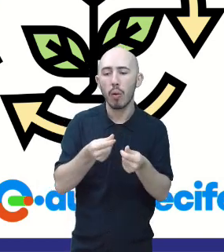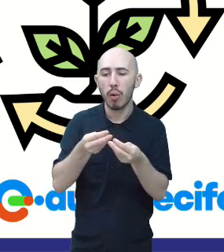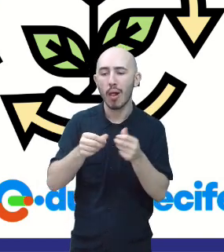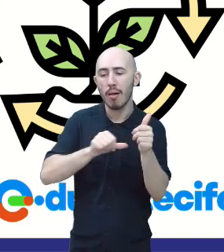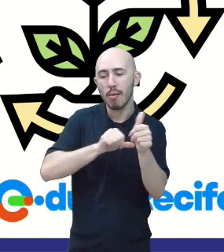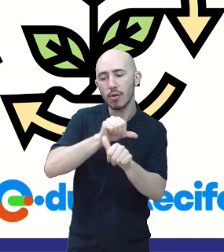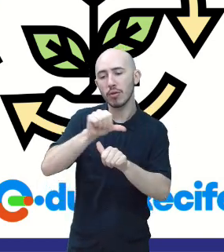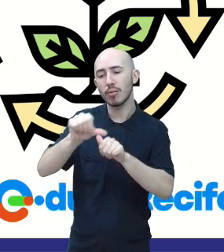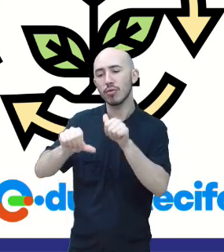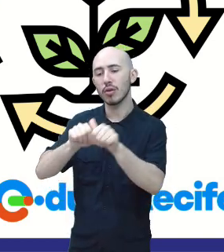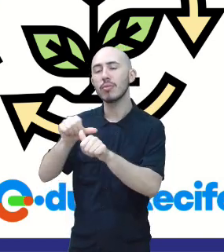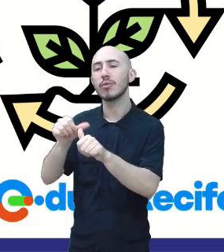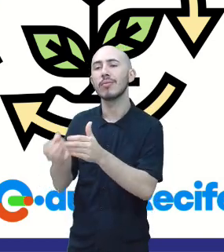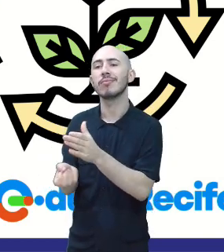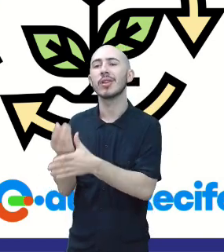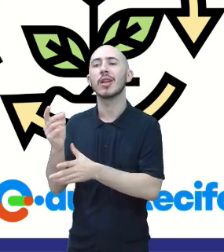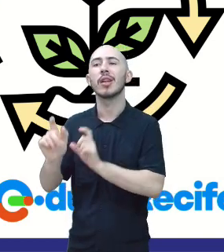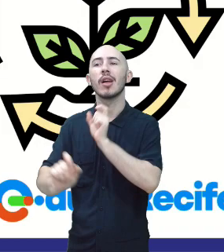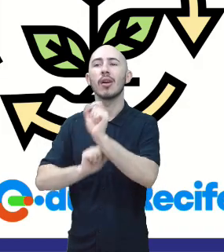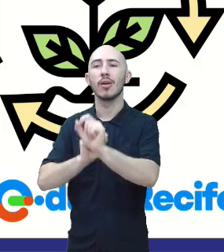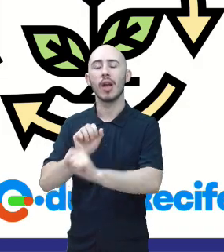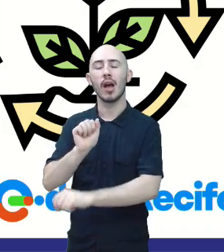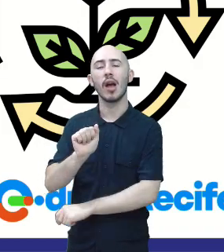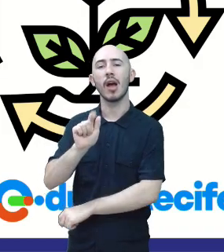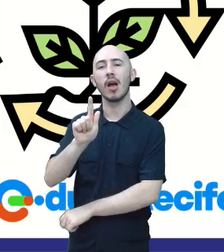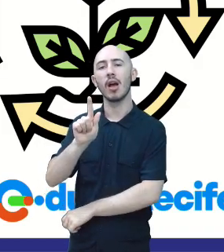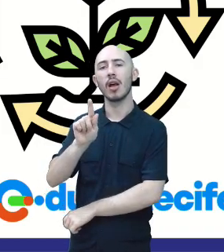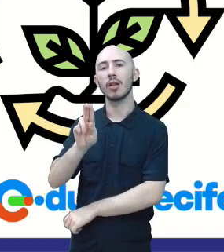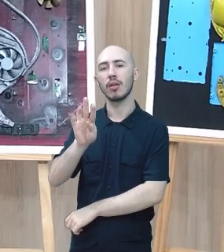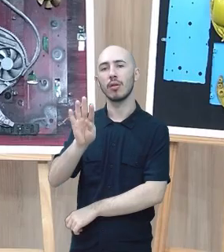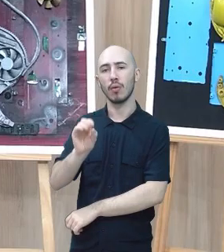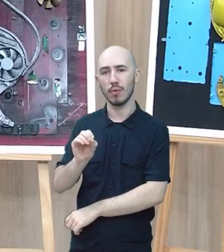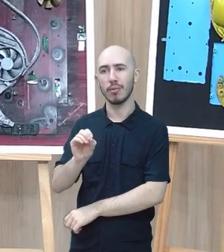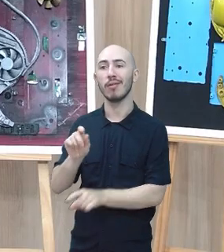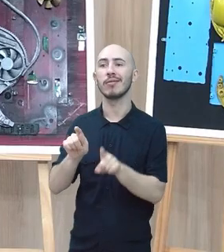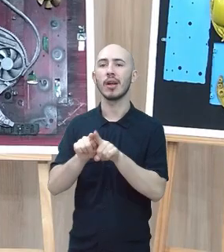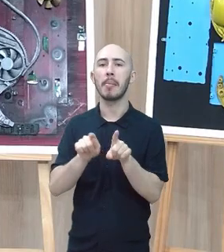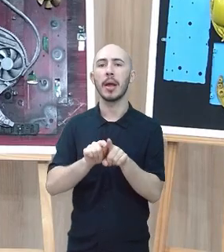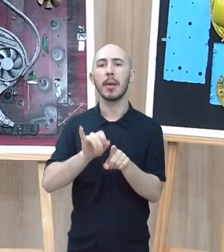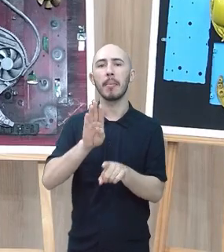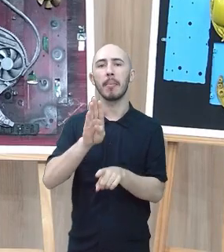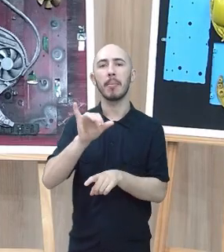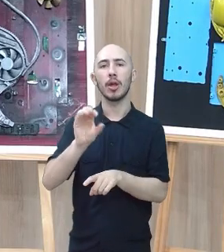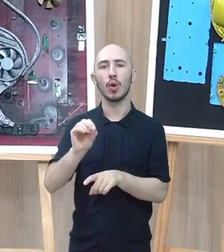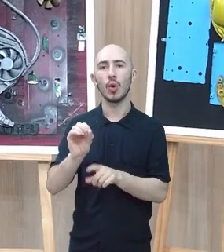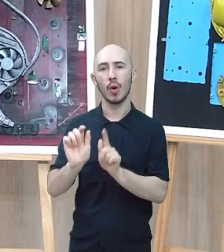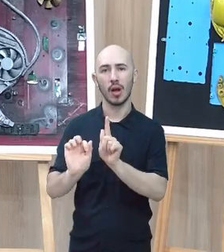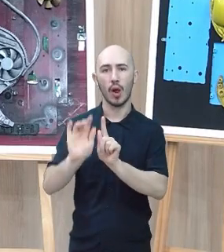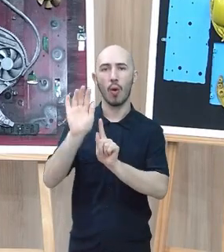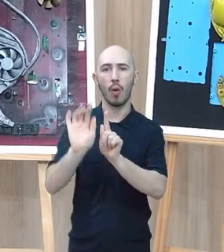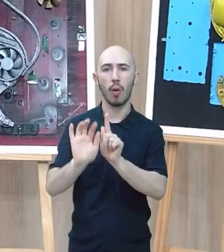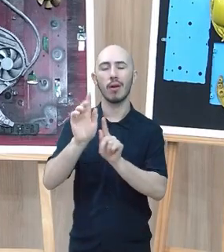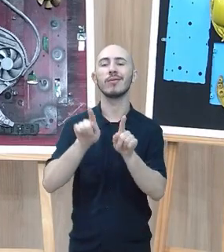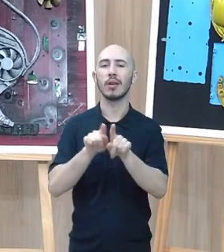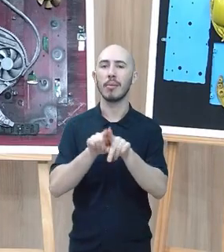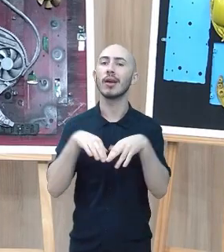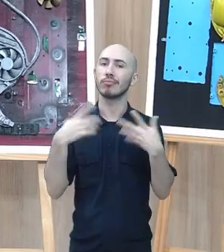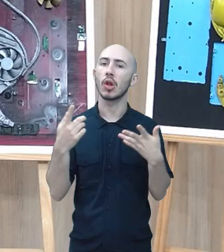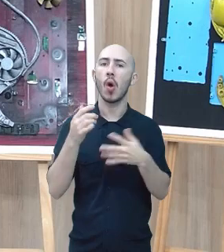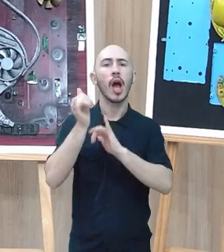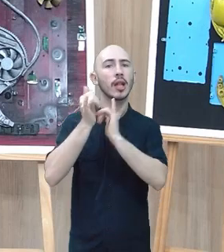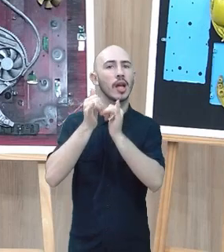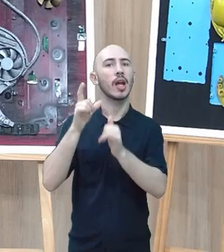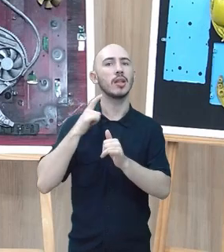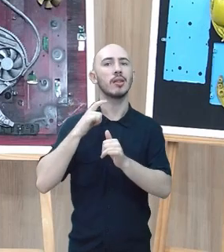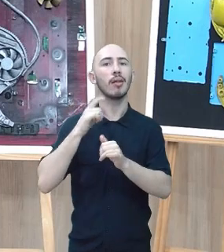adubos, energia e gás, o biogás e o biofertilizante. A gente a gente encontra na internet, enfim, é